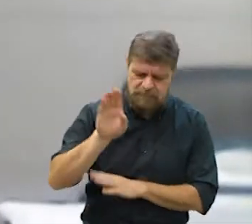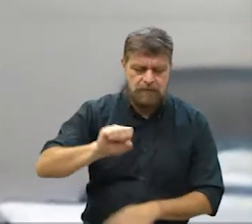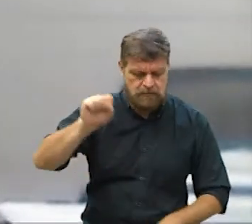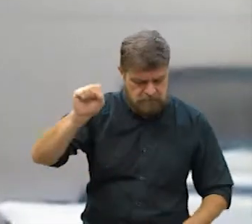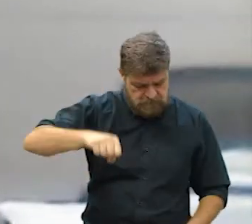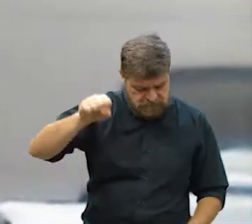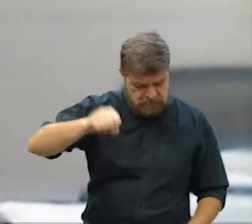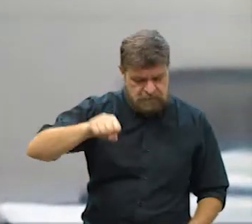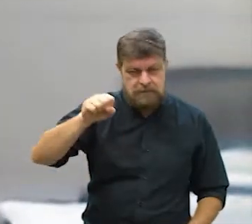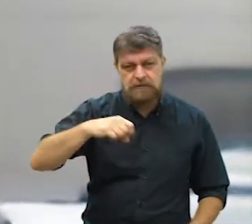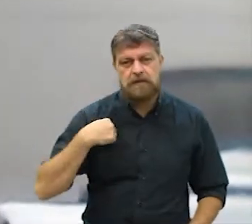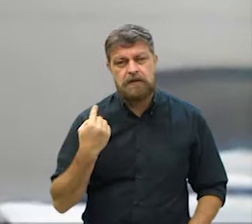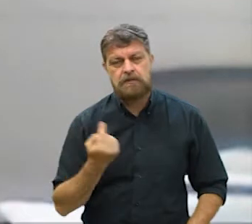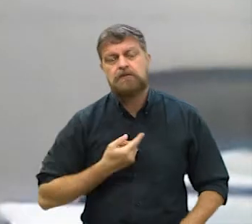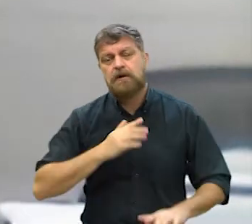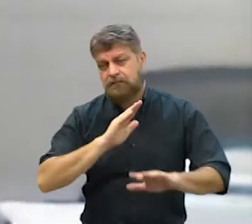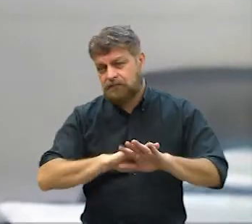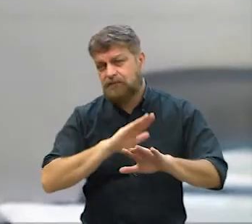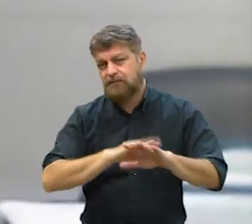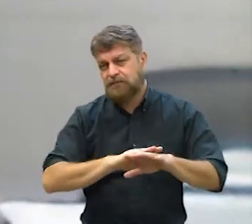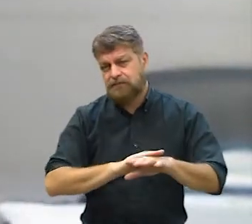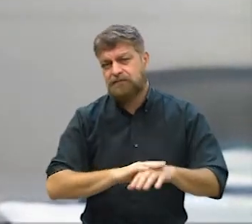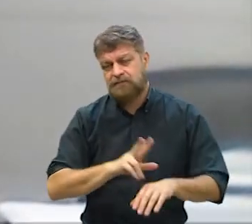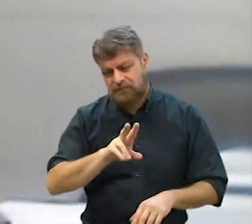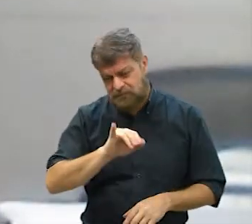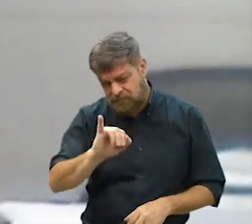vamos fazer